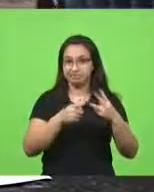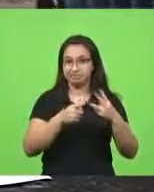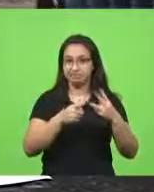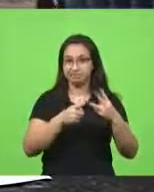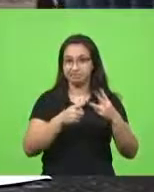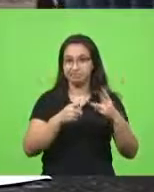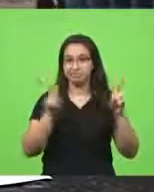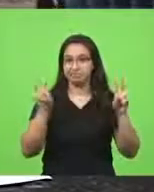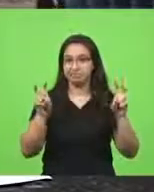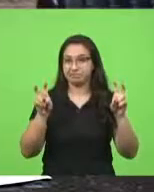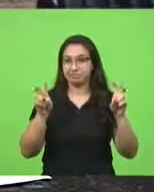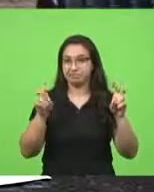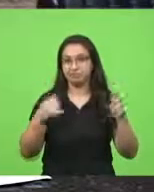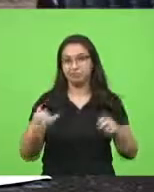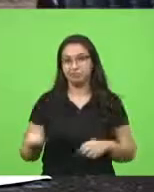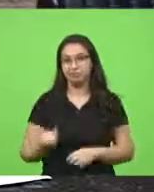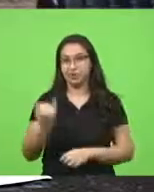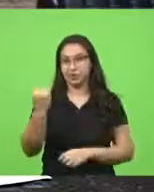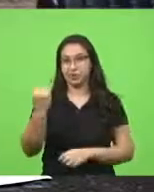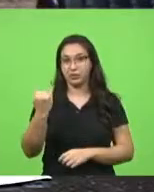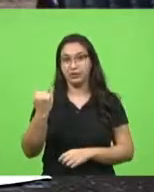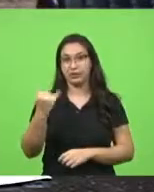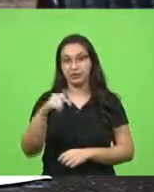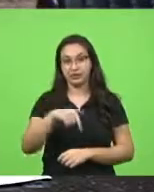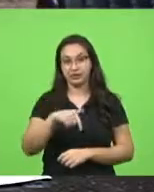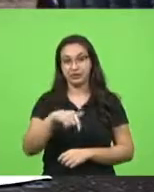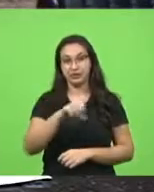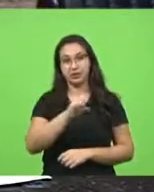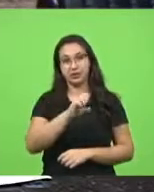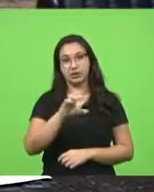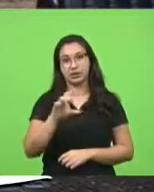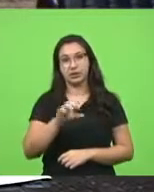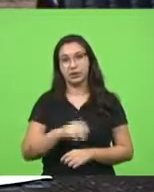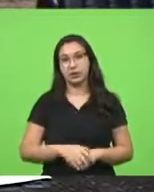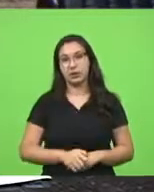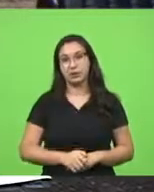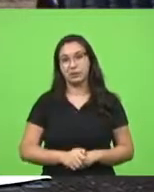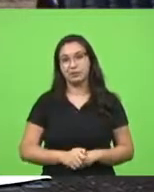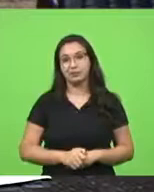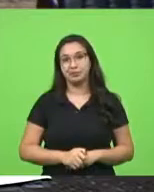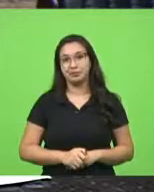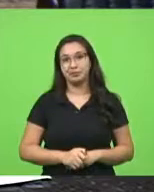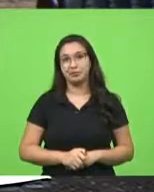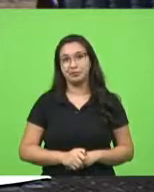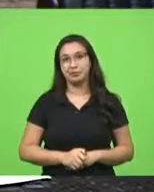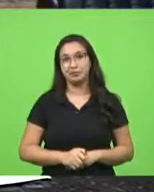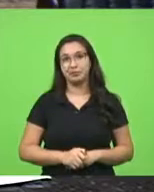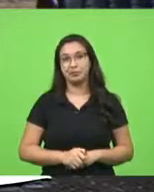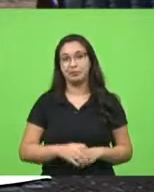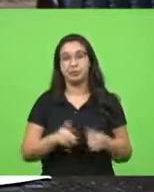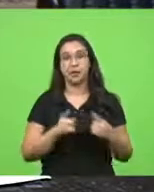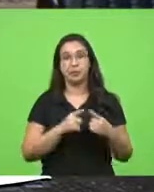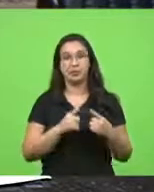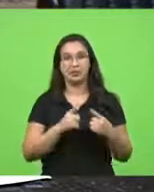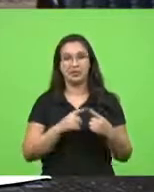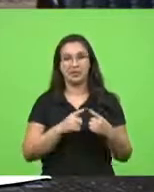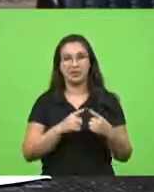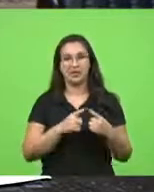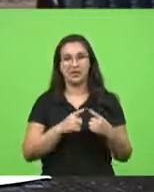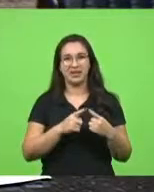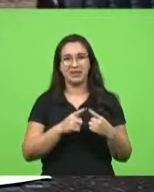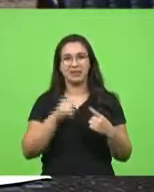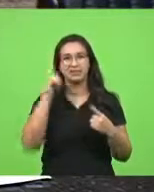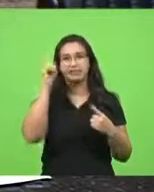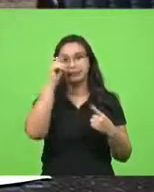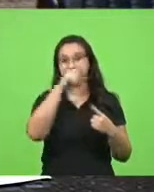três assuntos de importância para Santa Catarina. Um, e vou começar talvez pelo mais delicado para as famílias